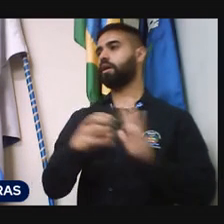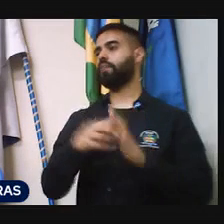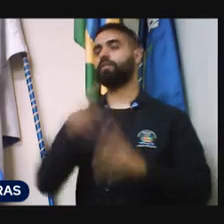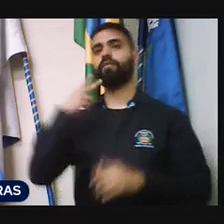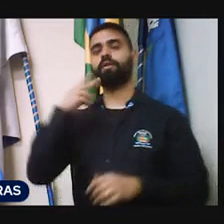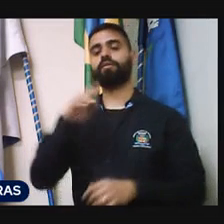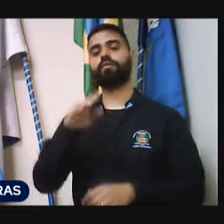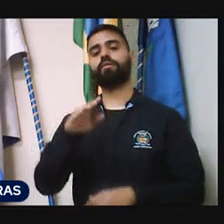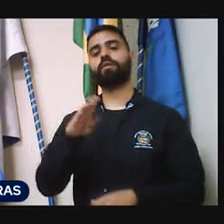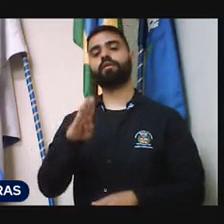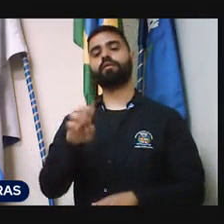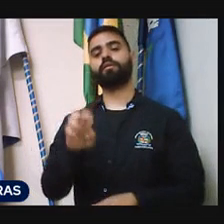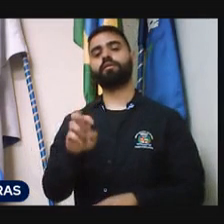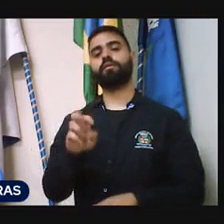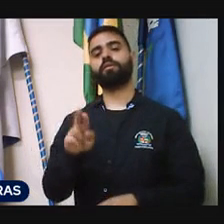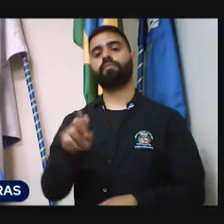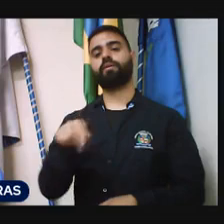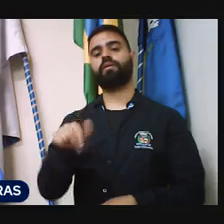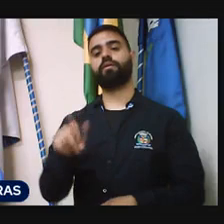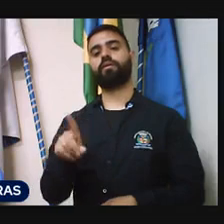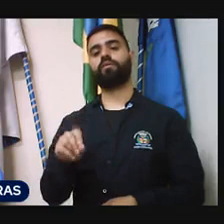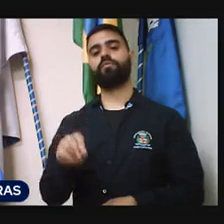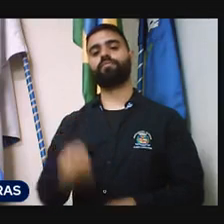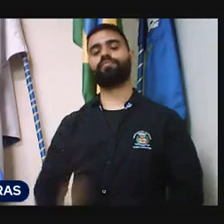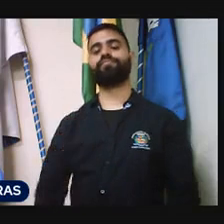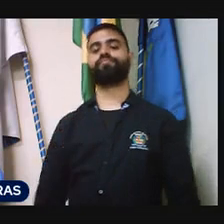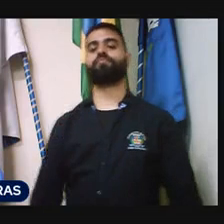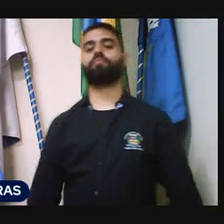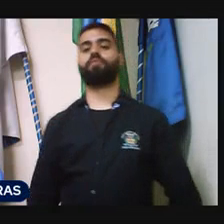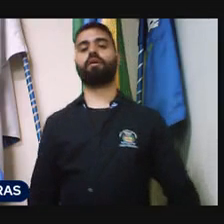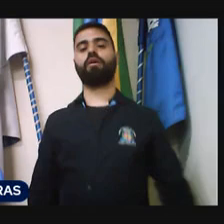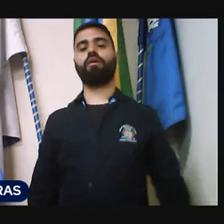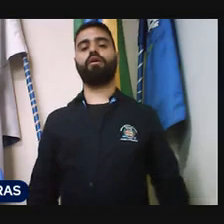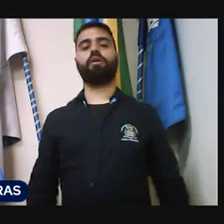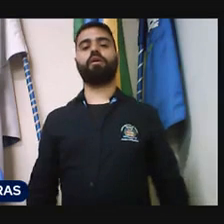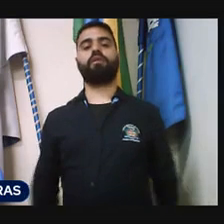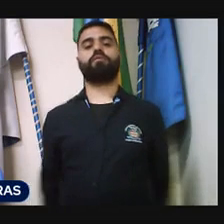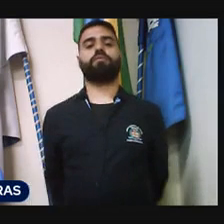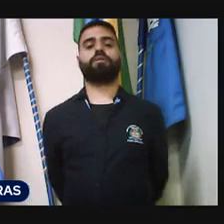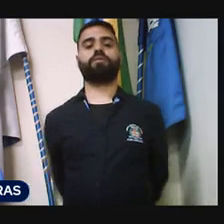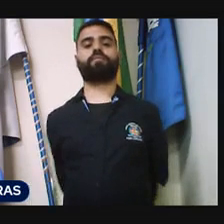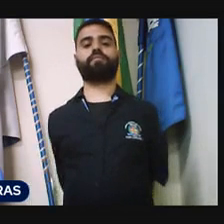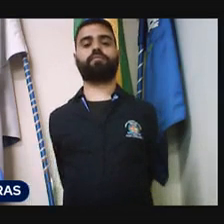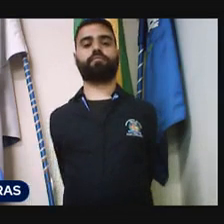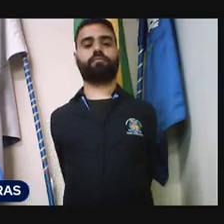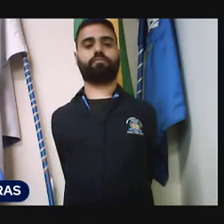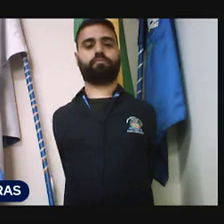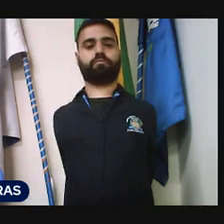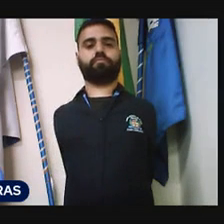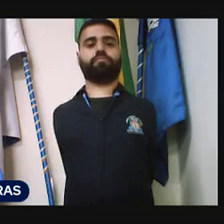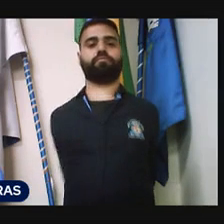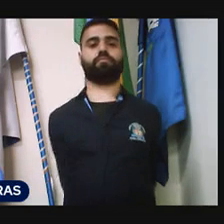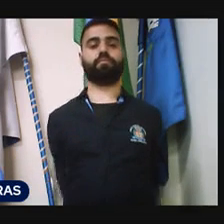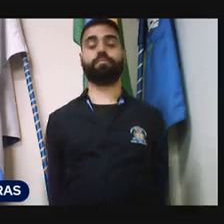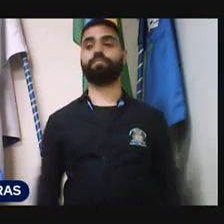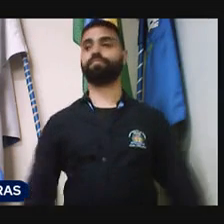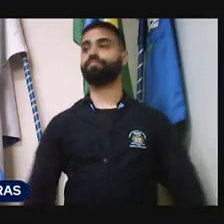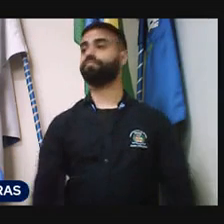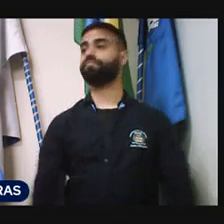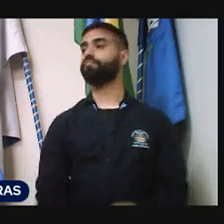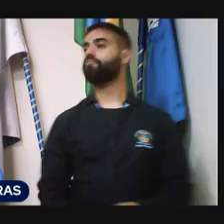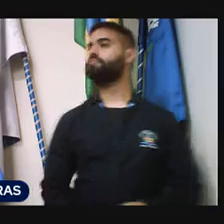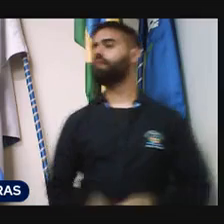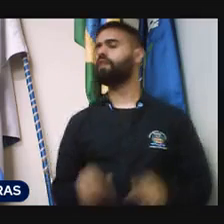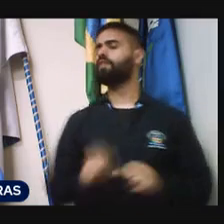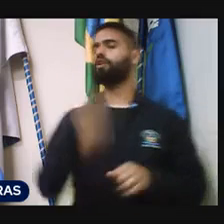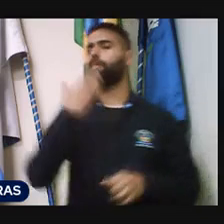de Valença criador Bernardo Machado o vereador José Reinaldo Alves Bastos luz atribuições vem na forma regimental solicitaram ao Prefeito Municipal